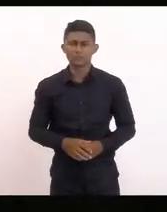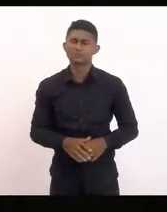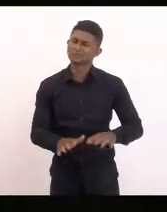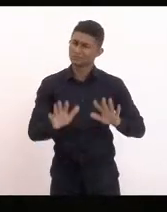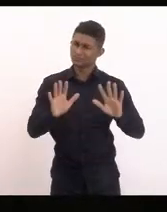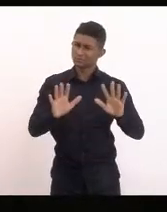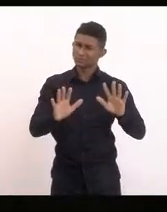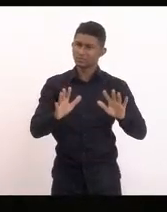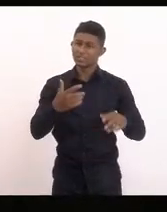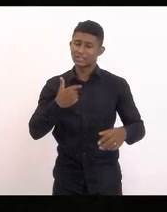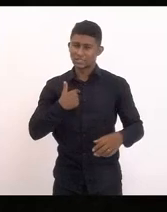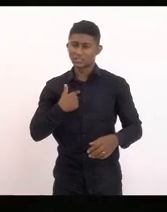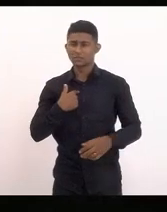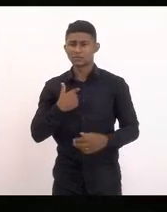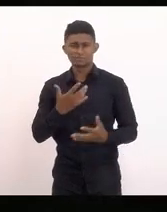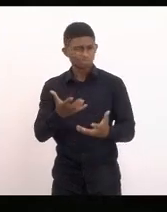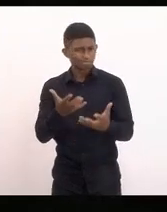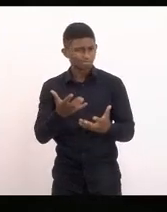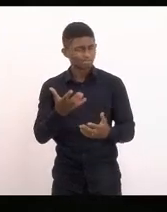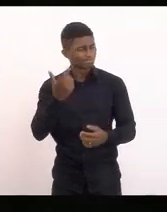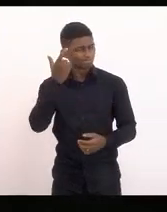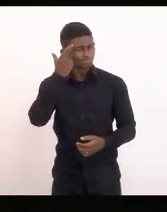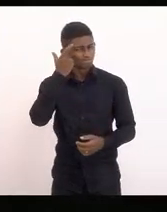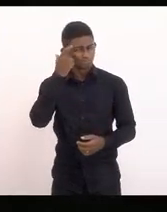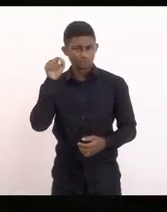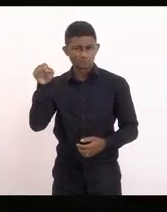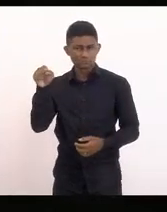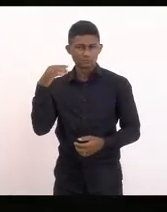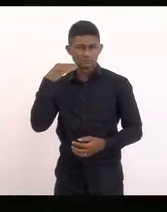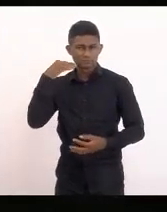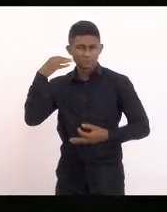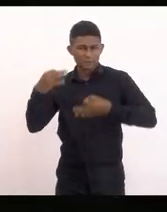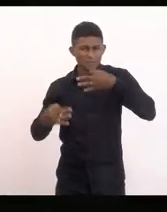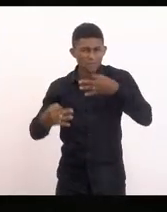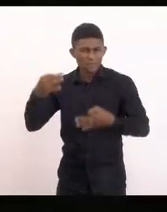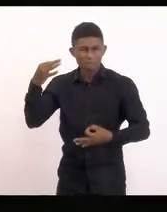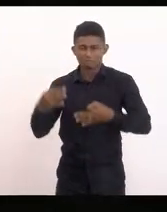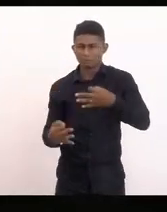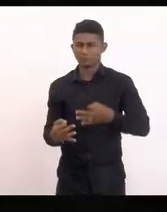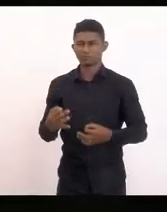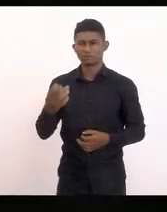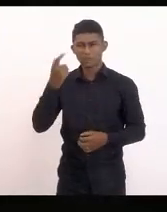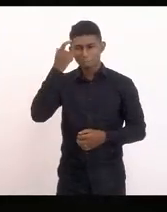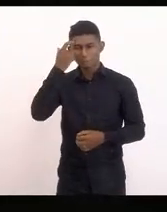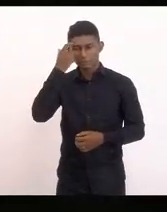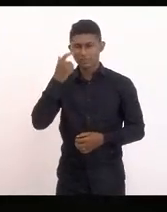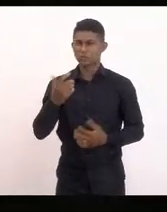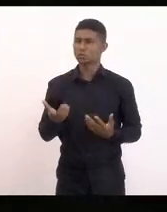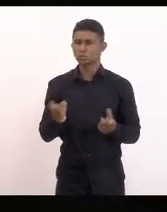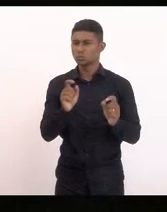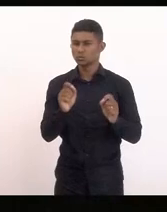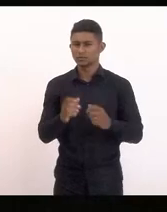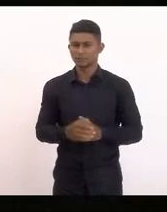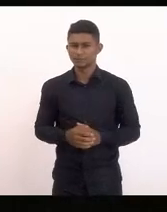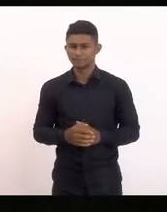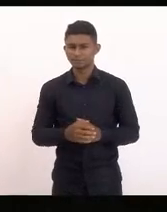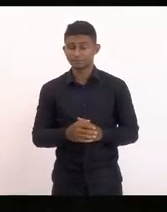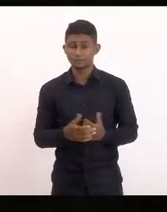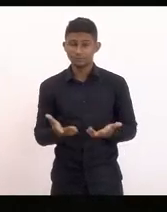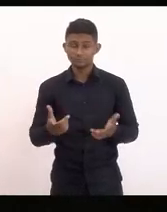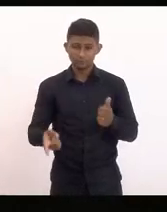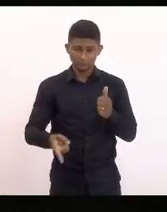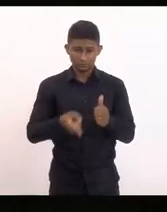quero contrariar o entendimento jurídico que foi colocado aqui para dizer o seguinte.